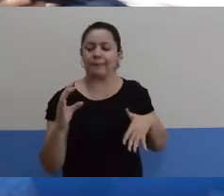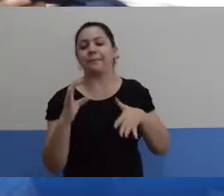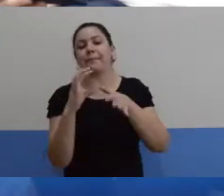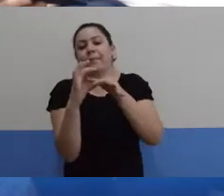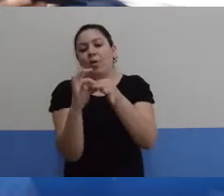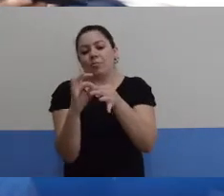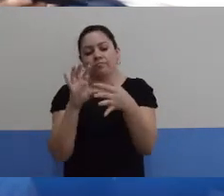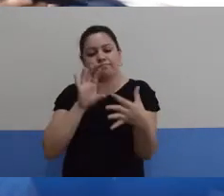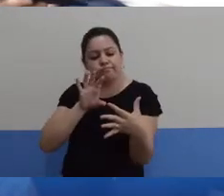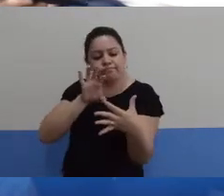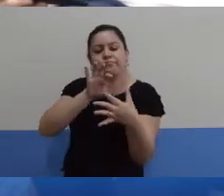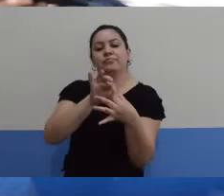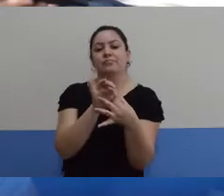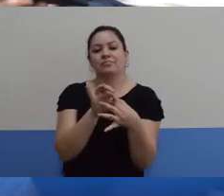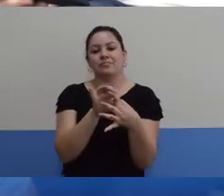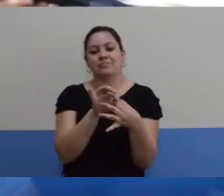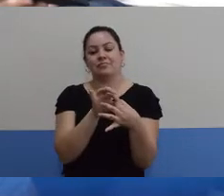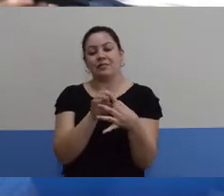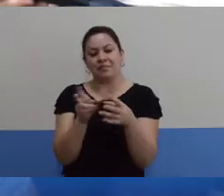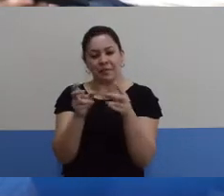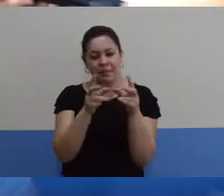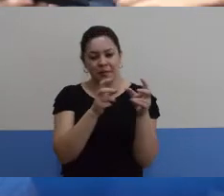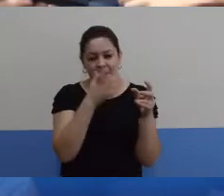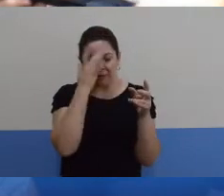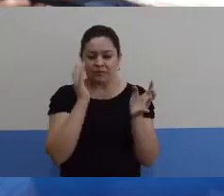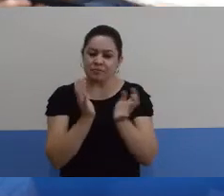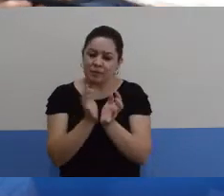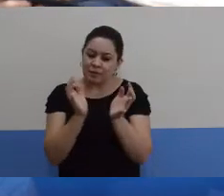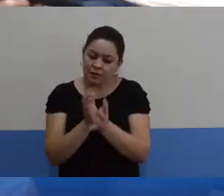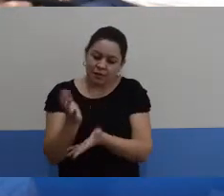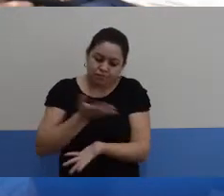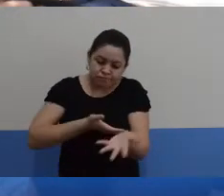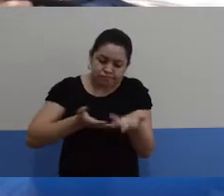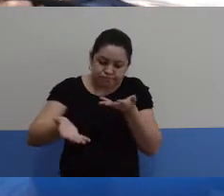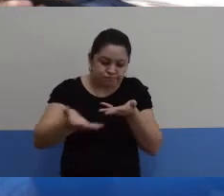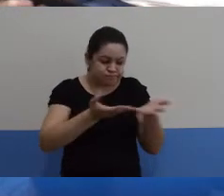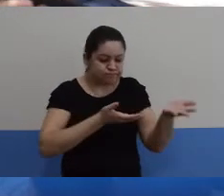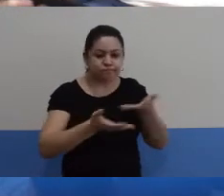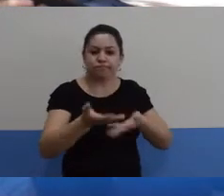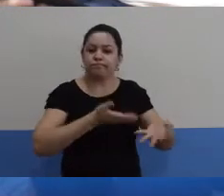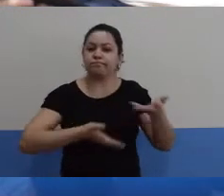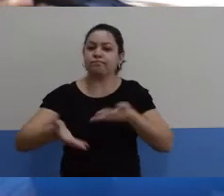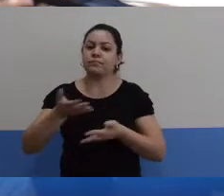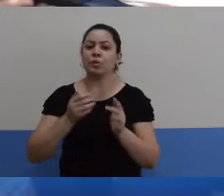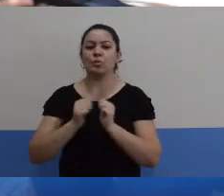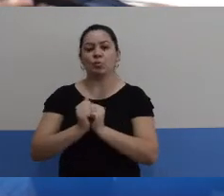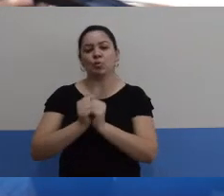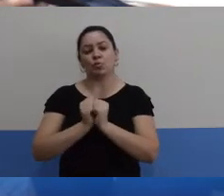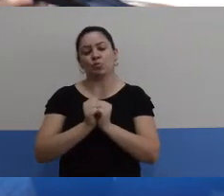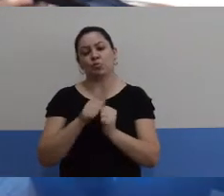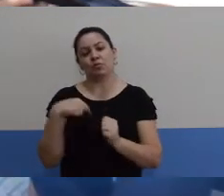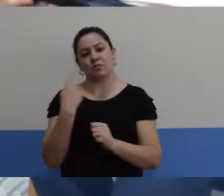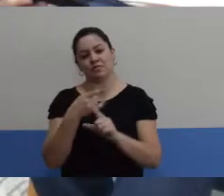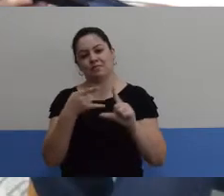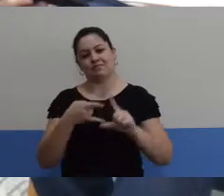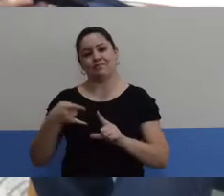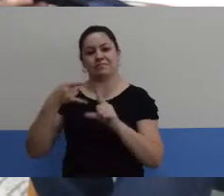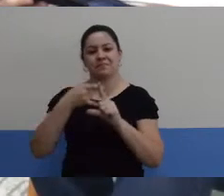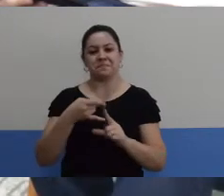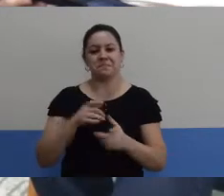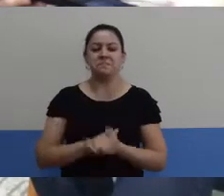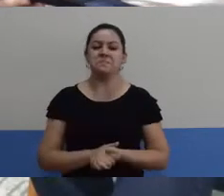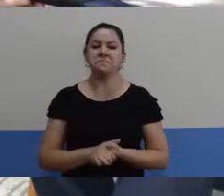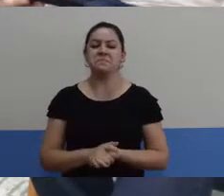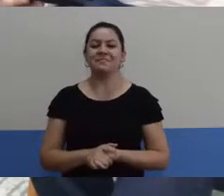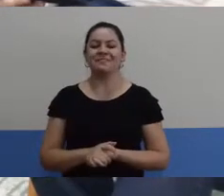gente a gente já percebeu aí, né? Que já estão interagindo com a gente, que estão junto conosco nessa sala. Exato, né? Exatamente.